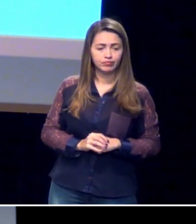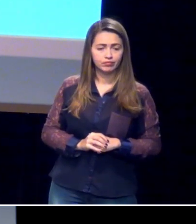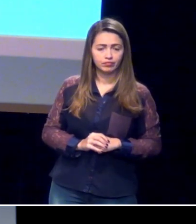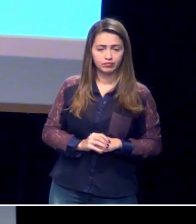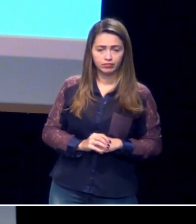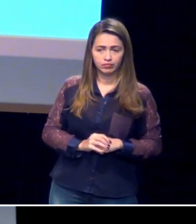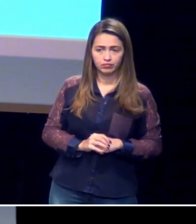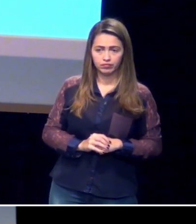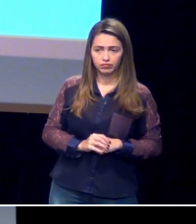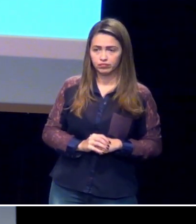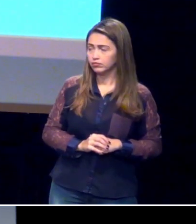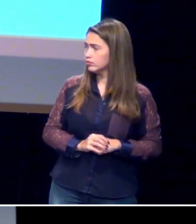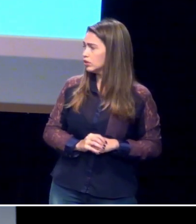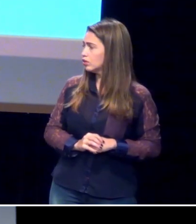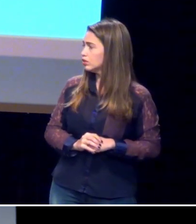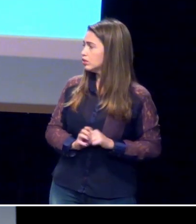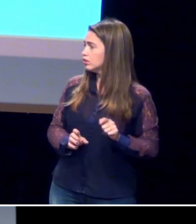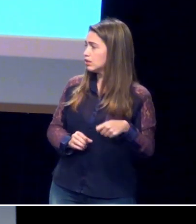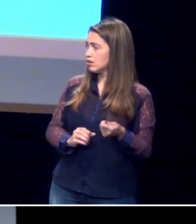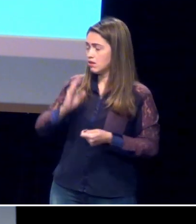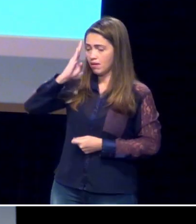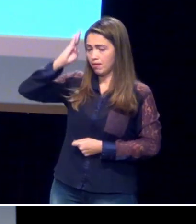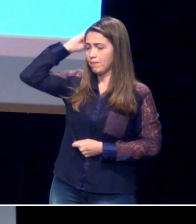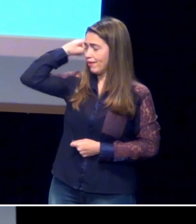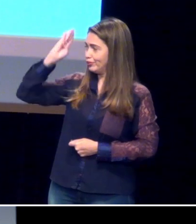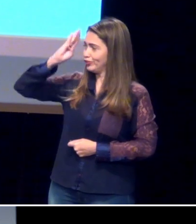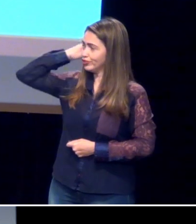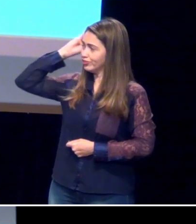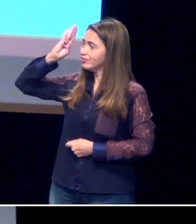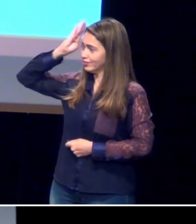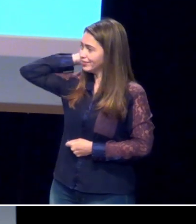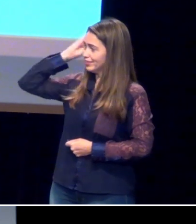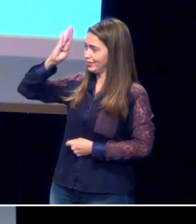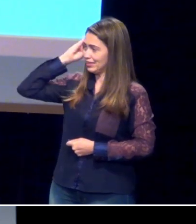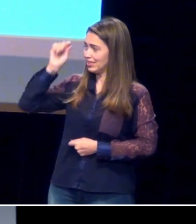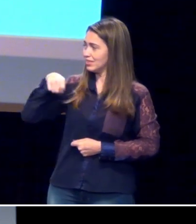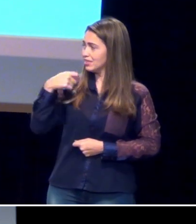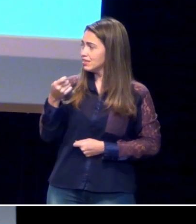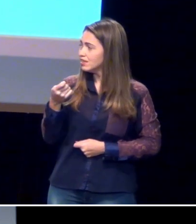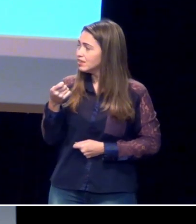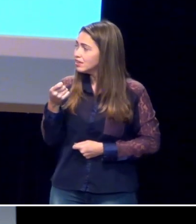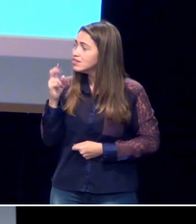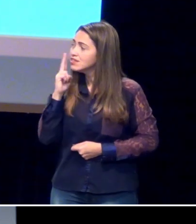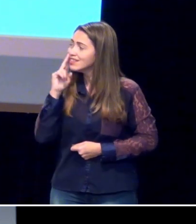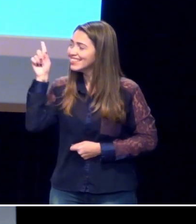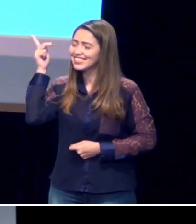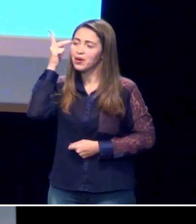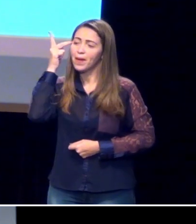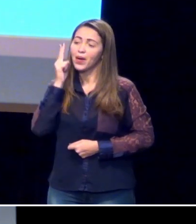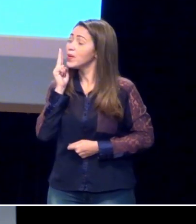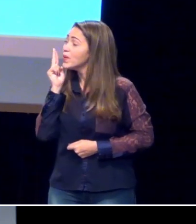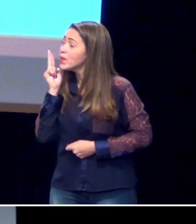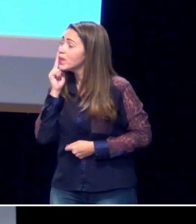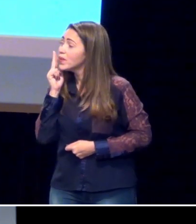é... como é que vocês fazem o sinal de Bakhtin no Rio? Bakhtin, tá. Em São Paulo, tá?